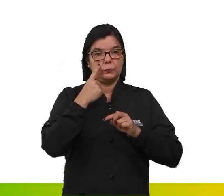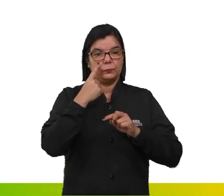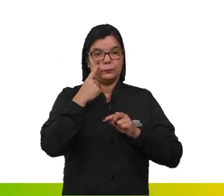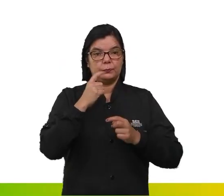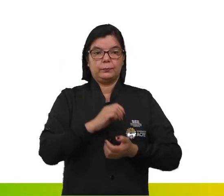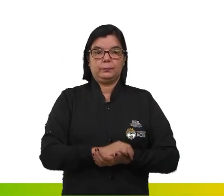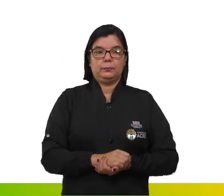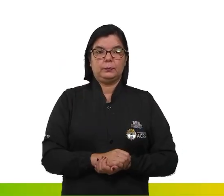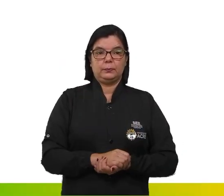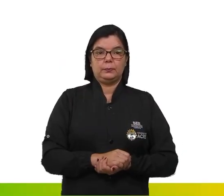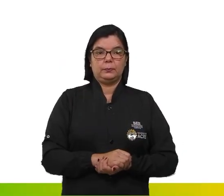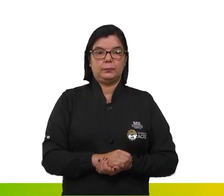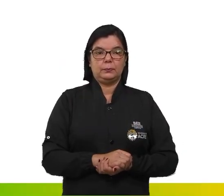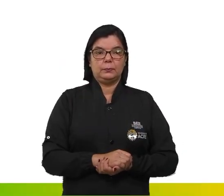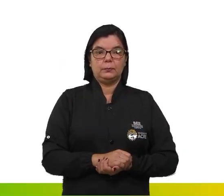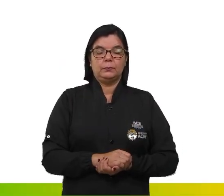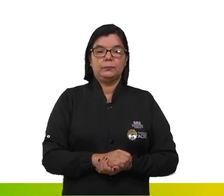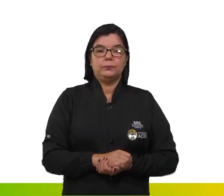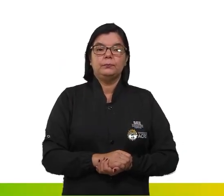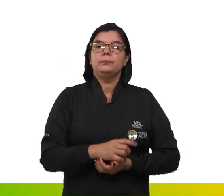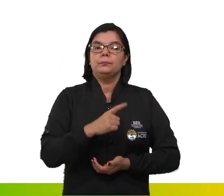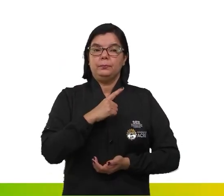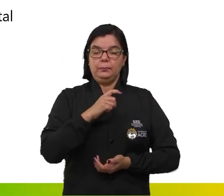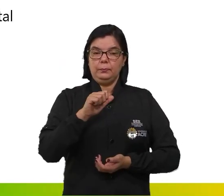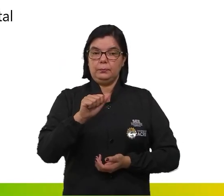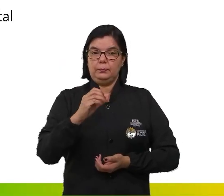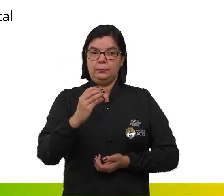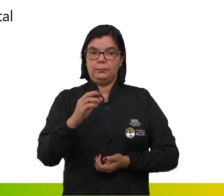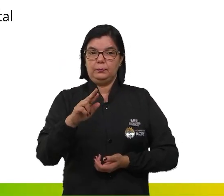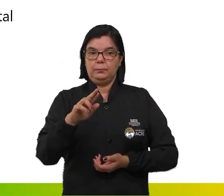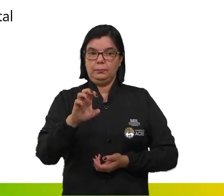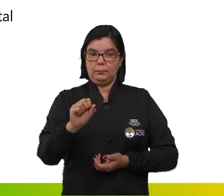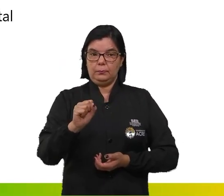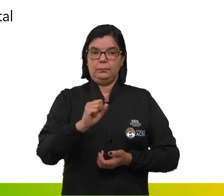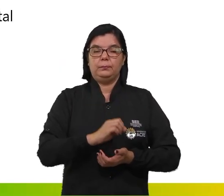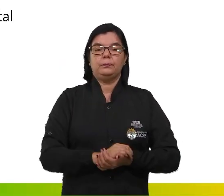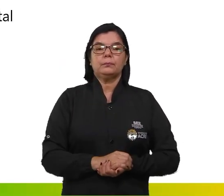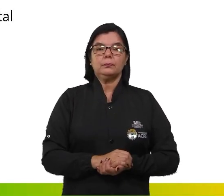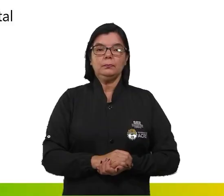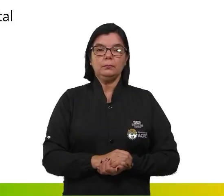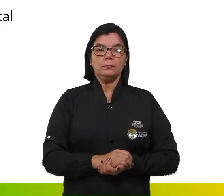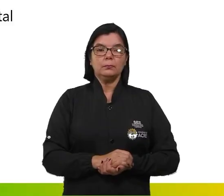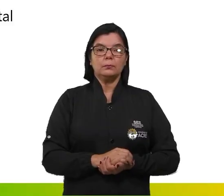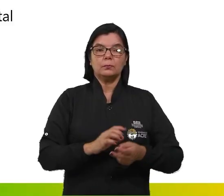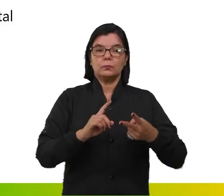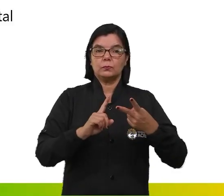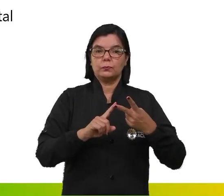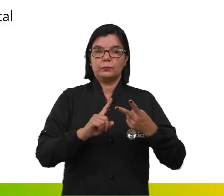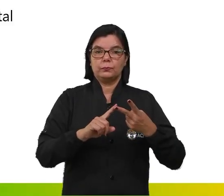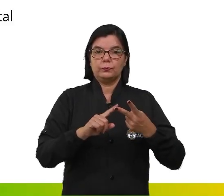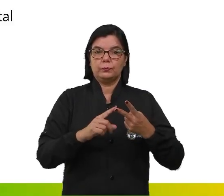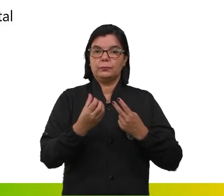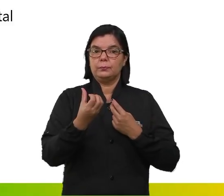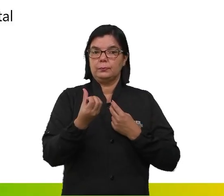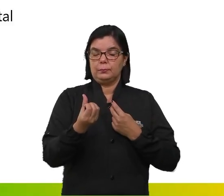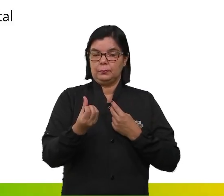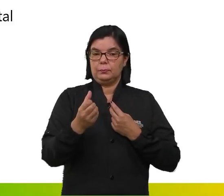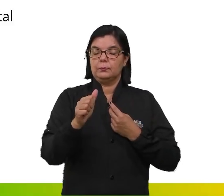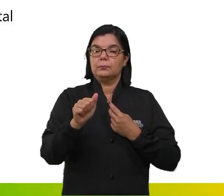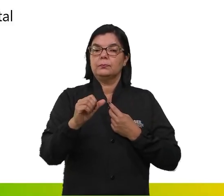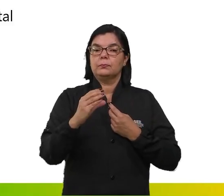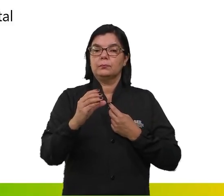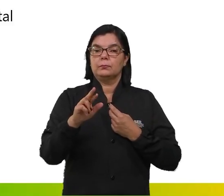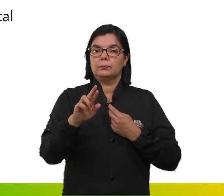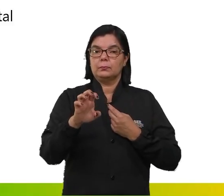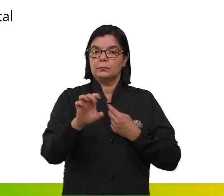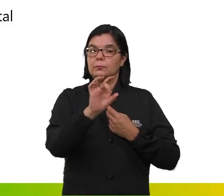o hectares, para o acre, desculpa, porque veja bem aqui. Eu sei que o segundo terreno mede 6 acres e